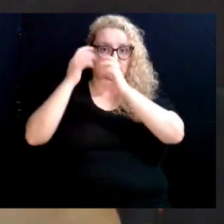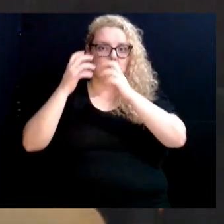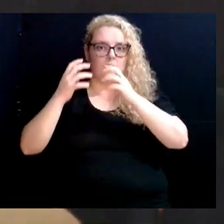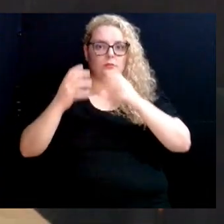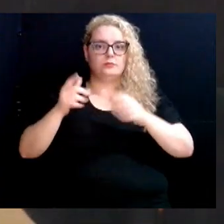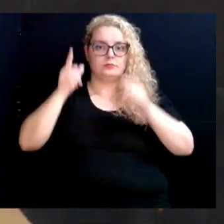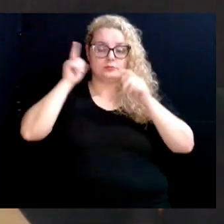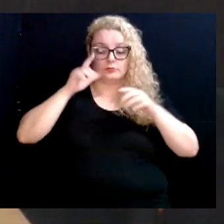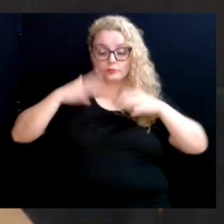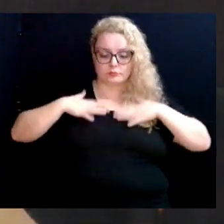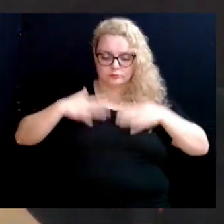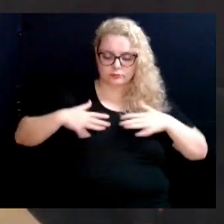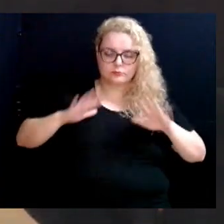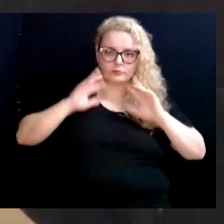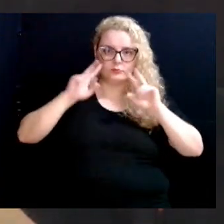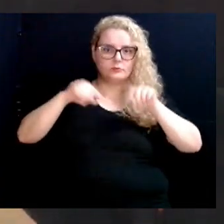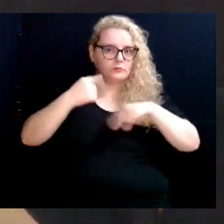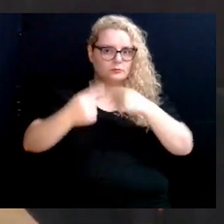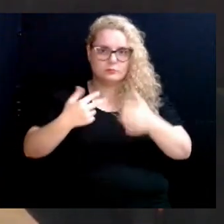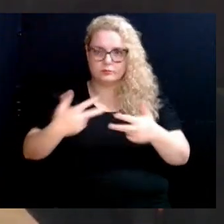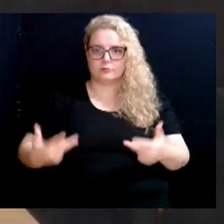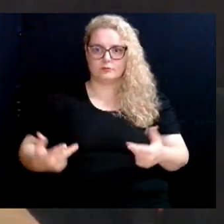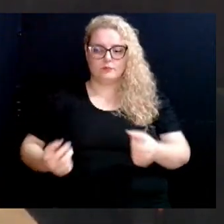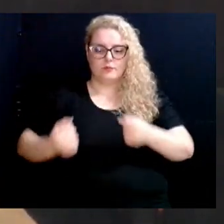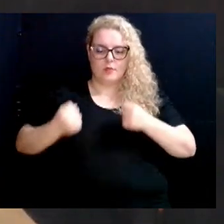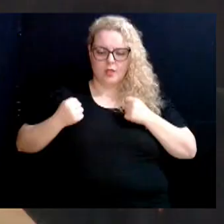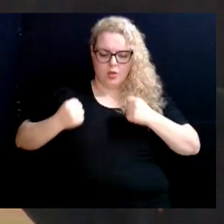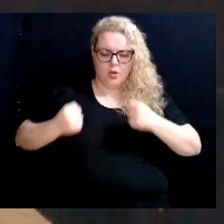fazer com que você pense em outra coisa. Quando você está pensando ali,